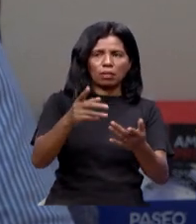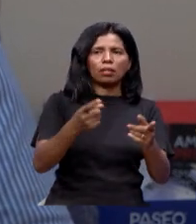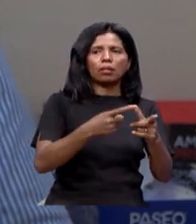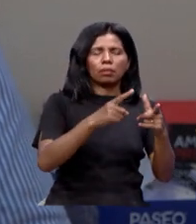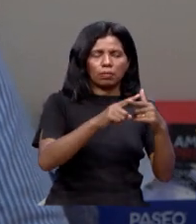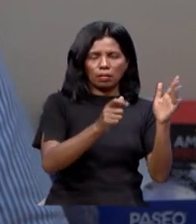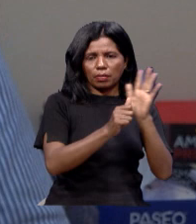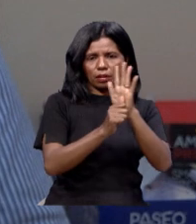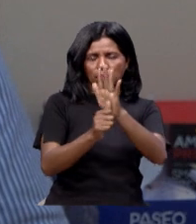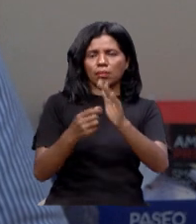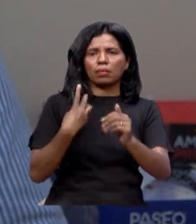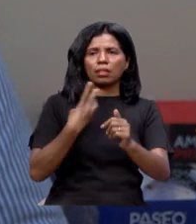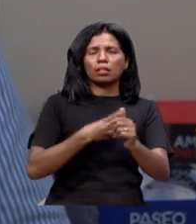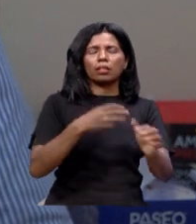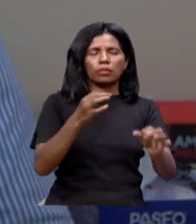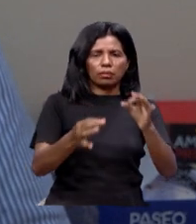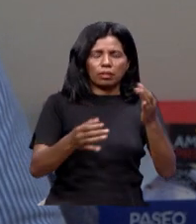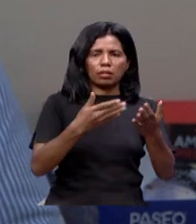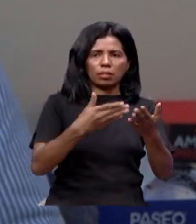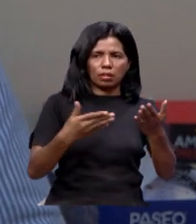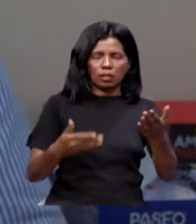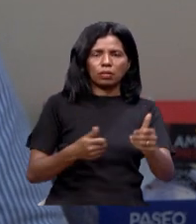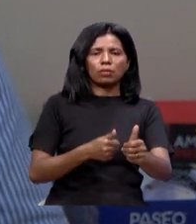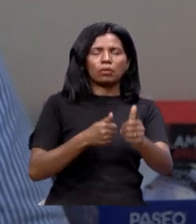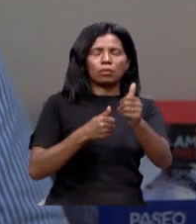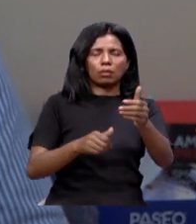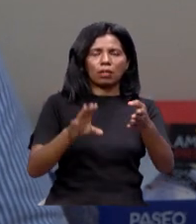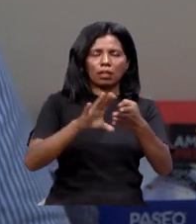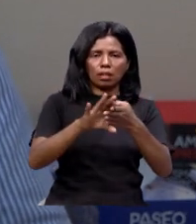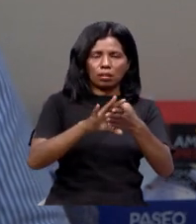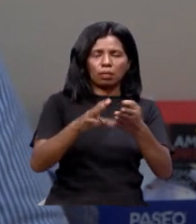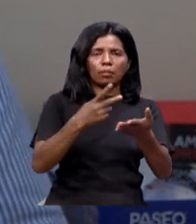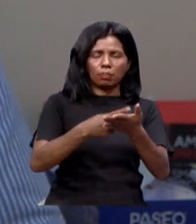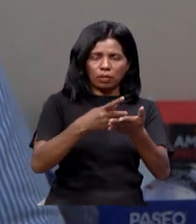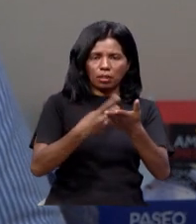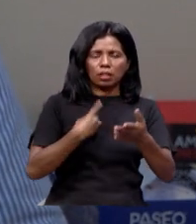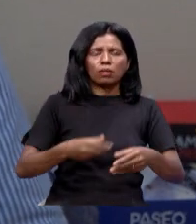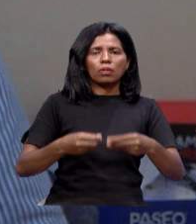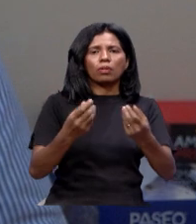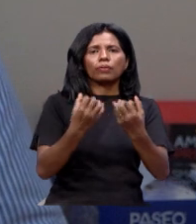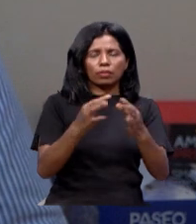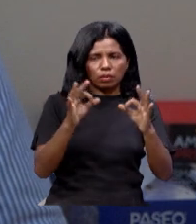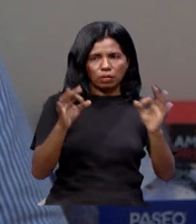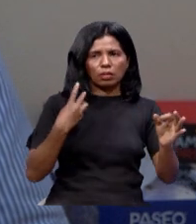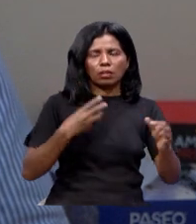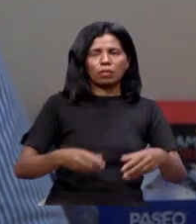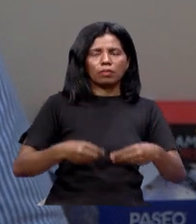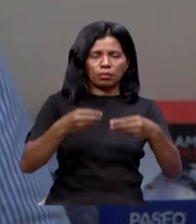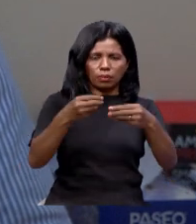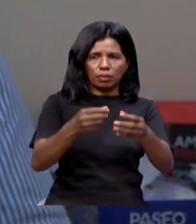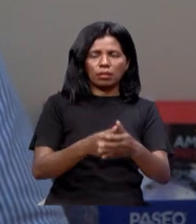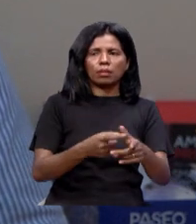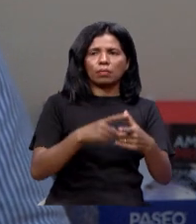presenta baita, carik sasan sin nebe tuir pedido ko proposta nebe ita propoin lo so tona ita hal distribusaun distribusaun